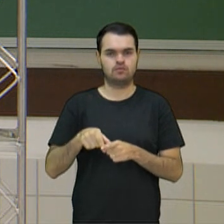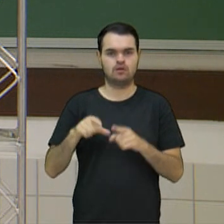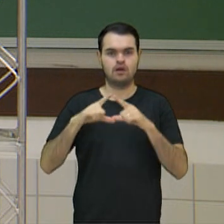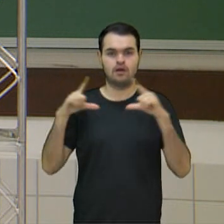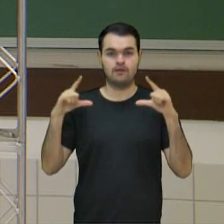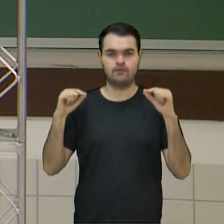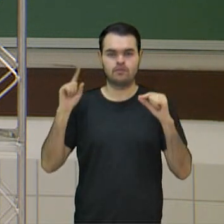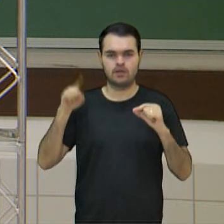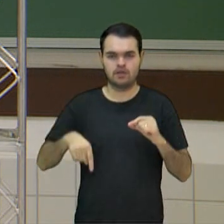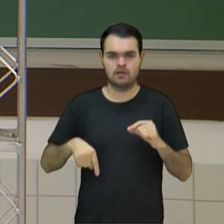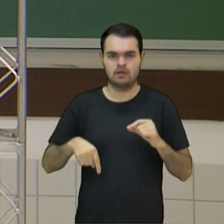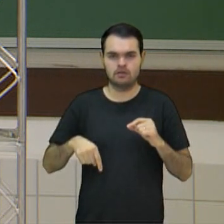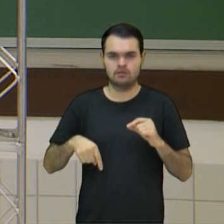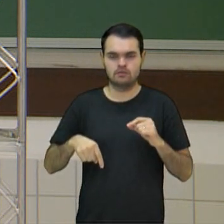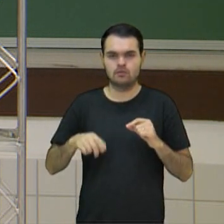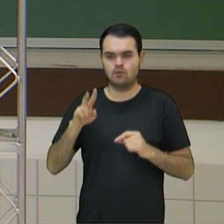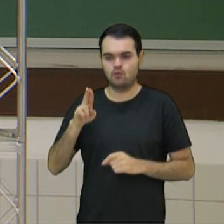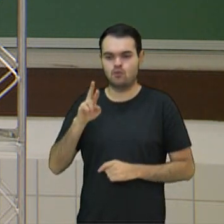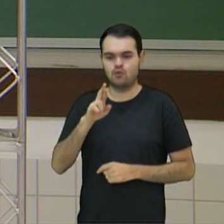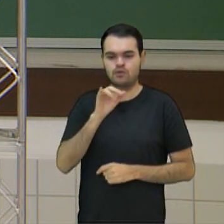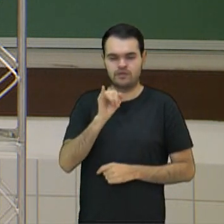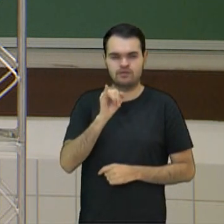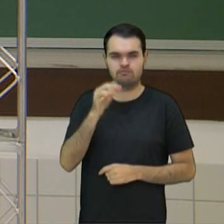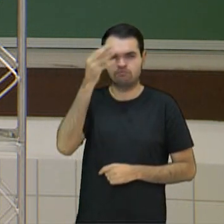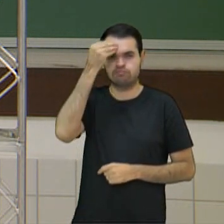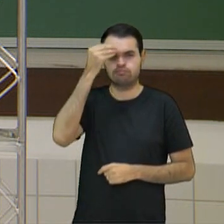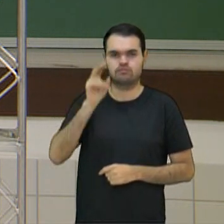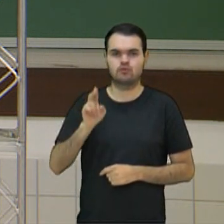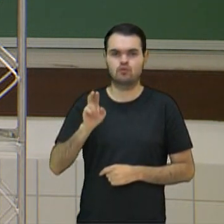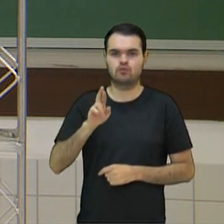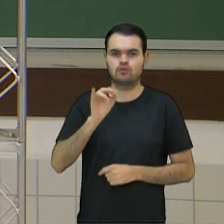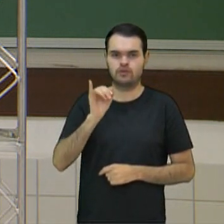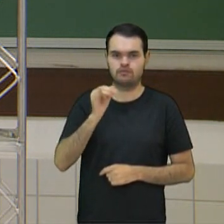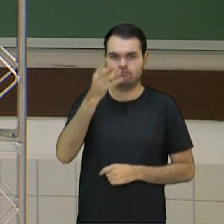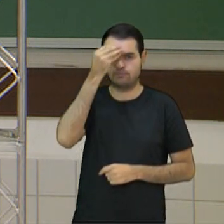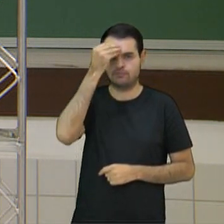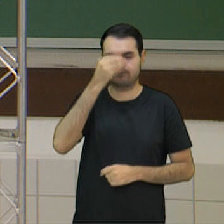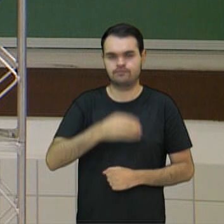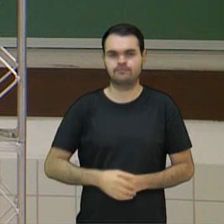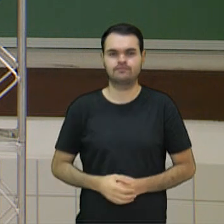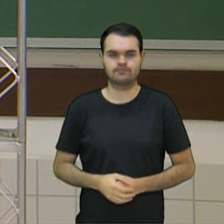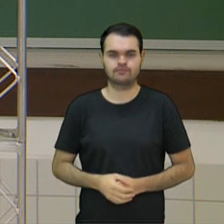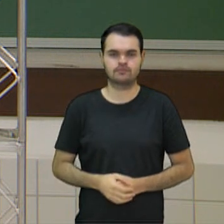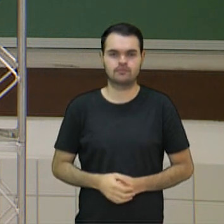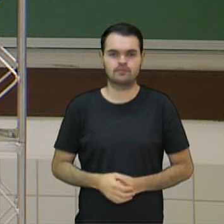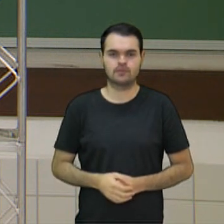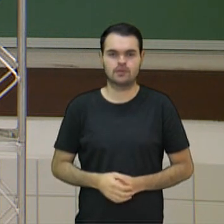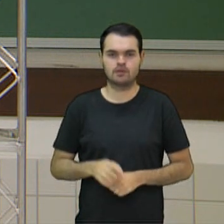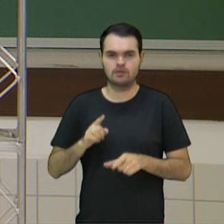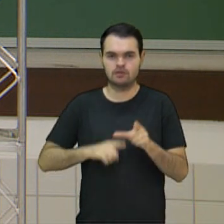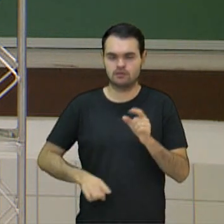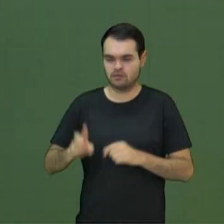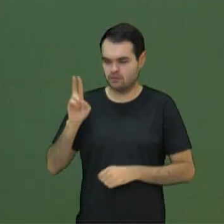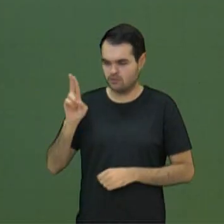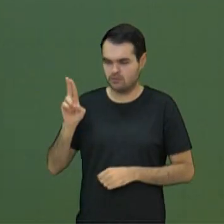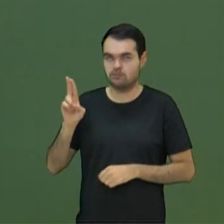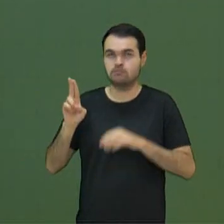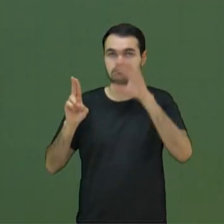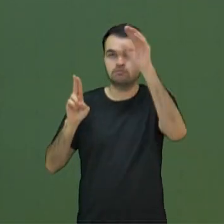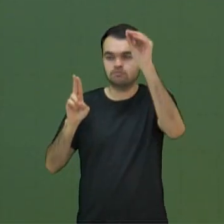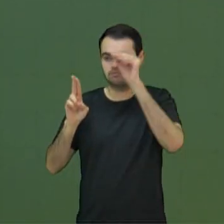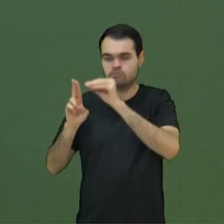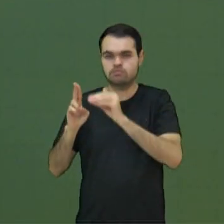é URI, né? URI, fica mais fácil até de guardar, URI. Então, no lugar da letra U, eu vou pôr aqui que